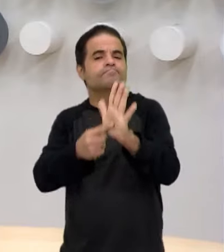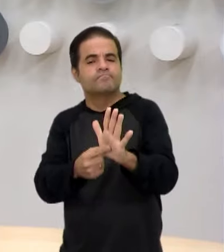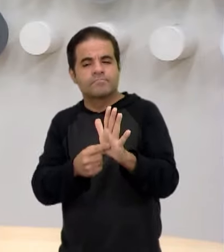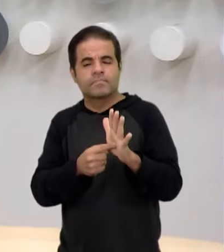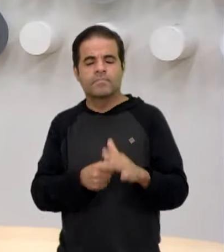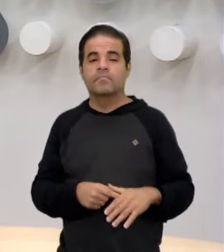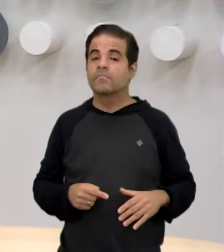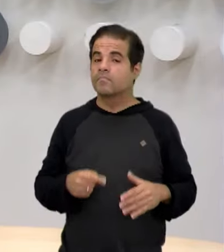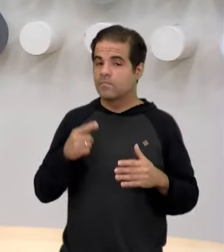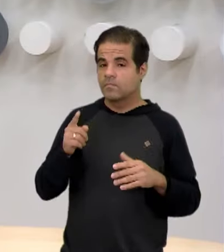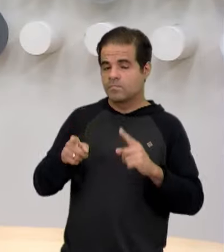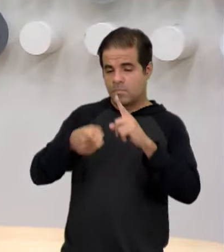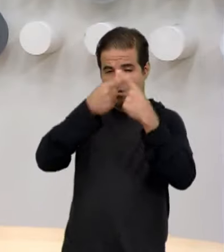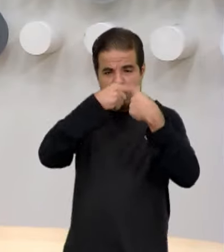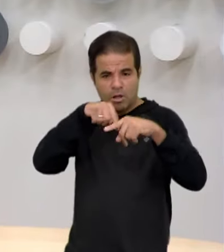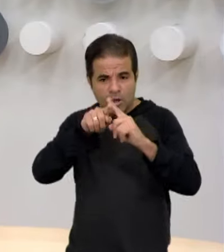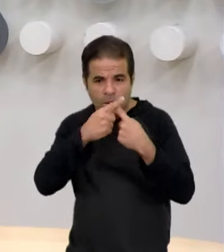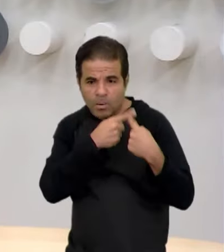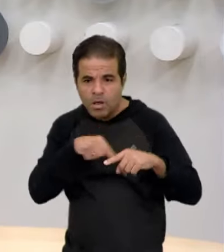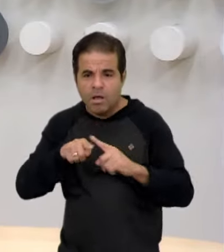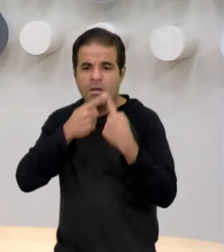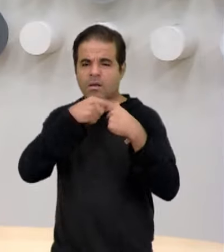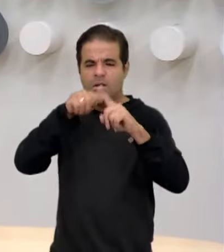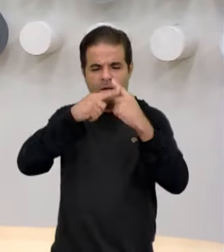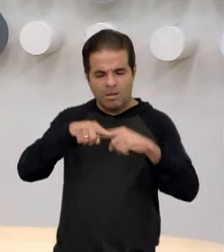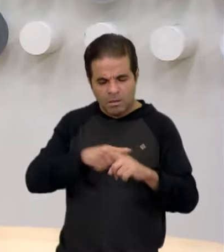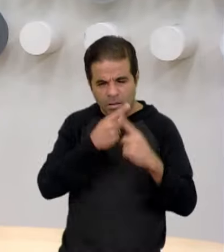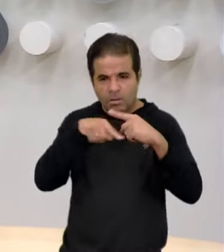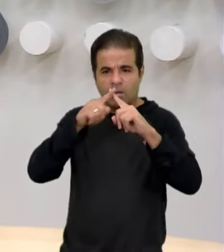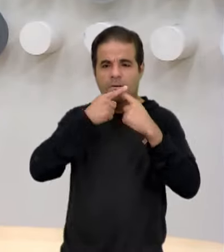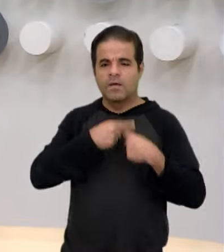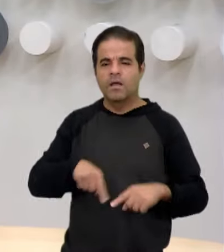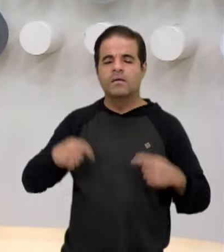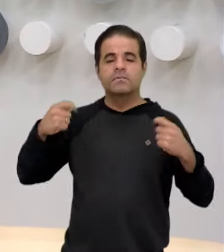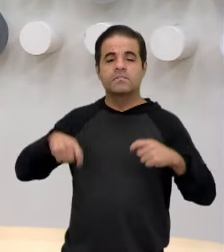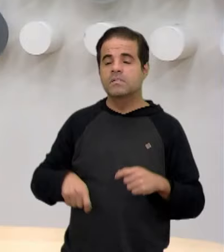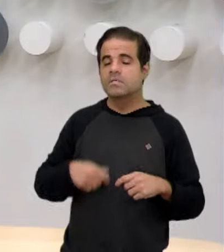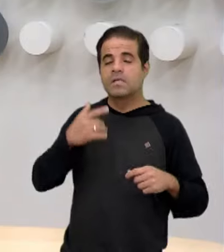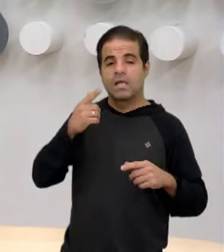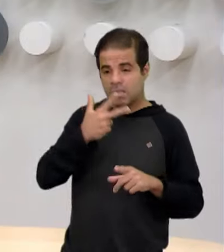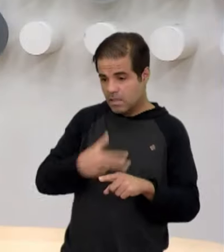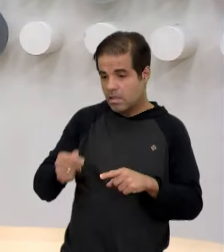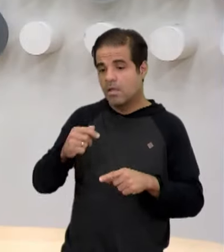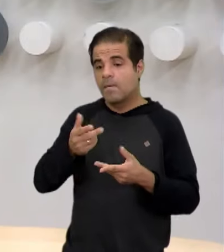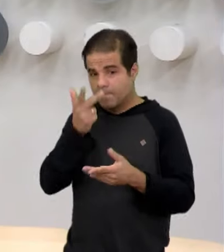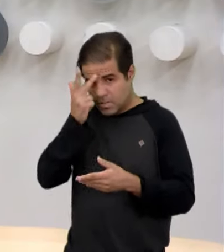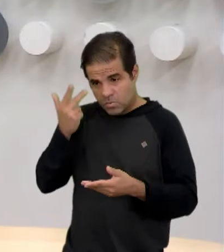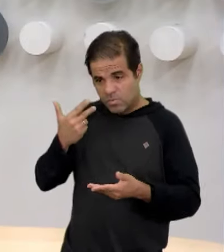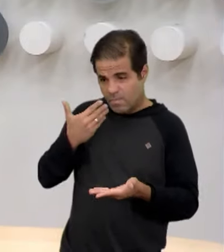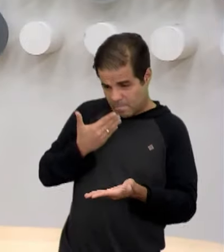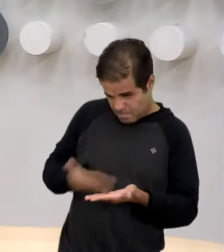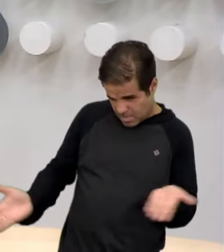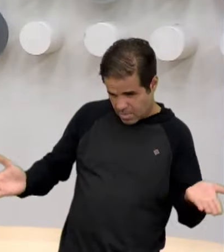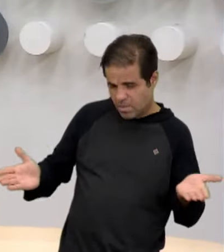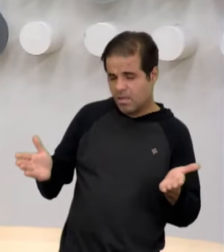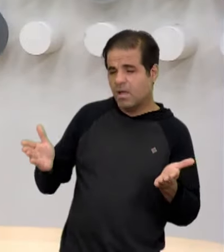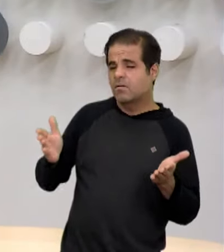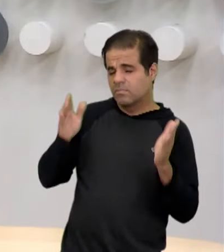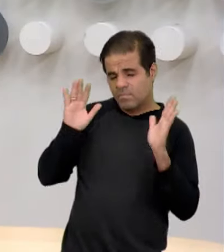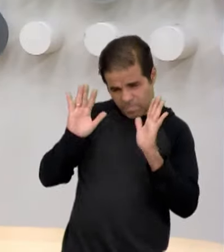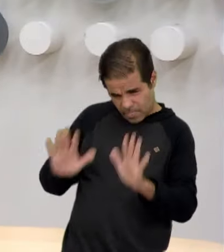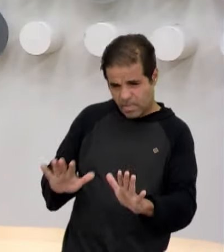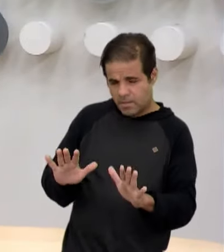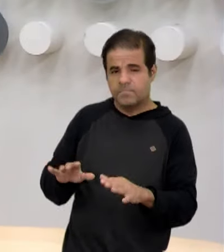que o gladiador que estava ganhando a batalha deveria ter clemência com o perdedor. Então, se você